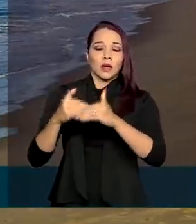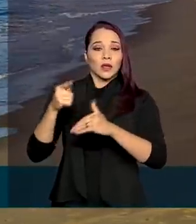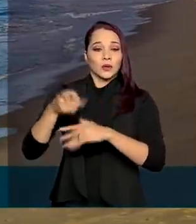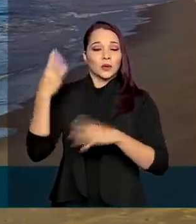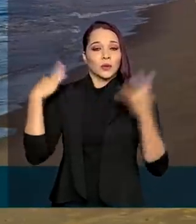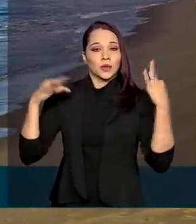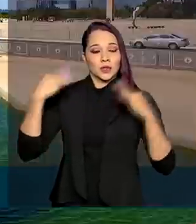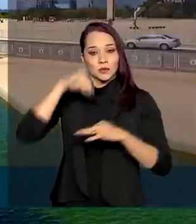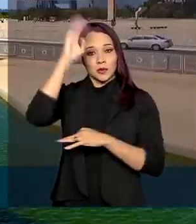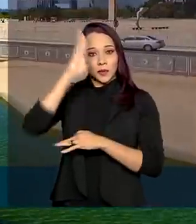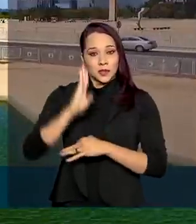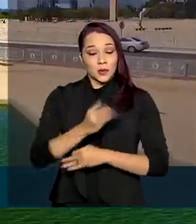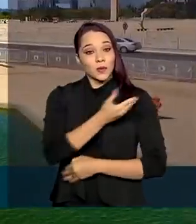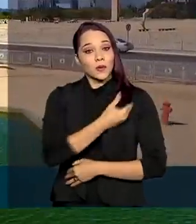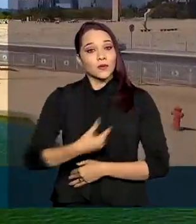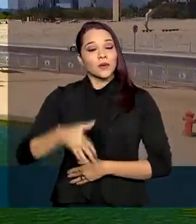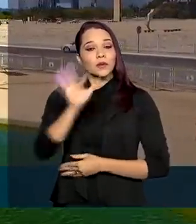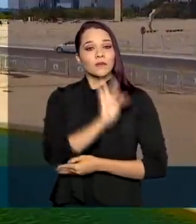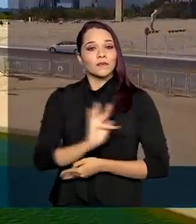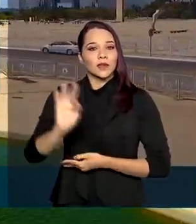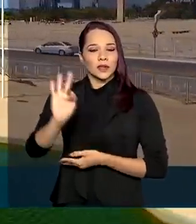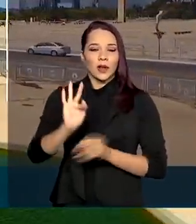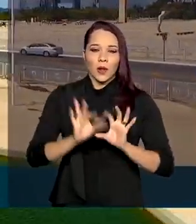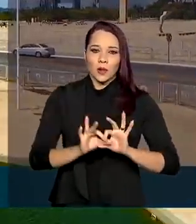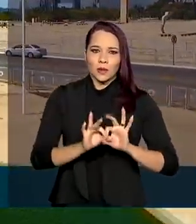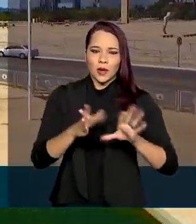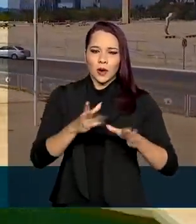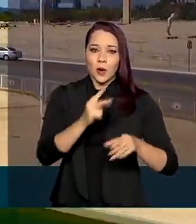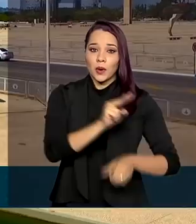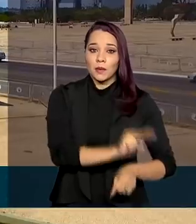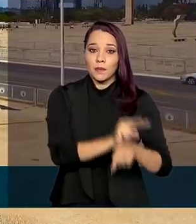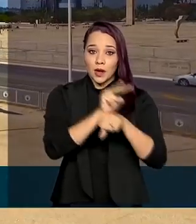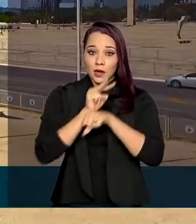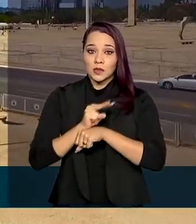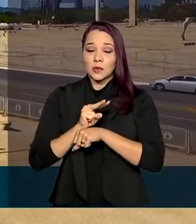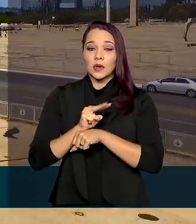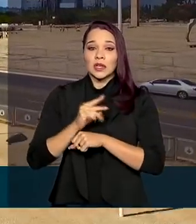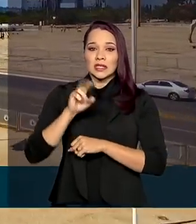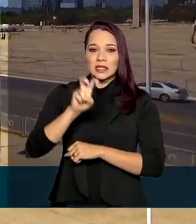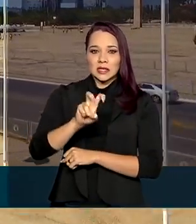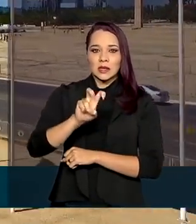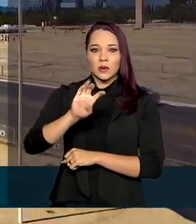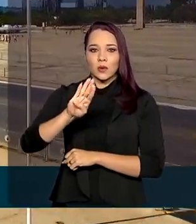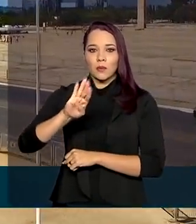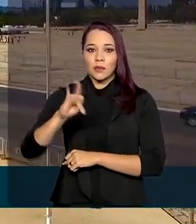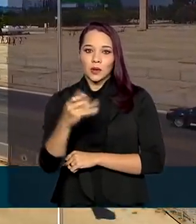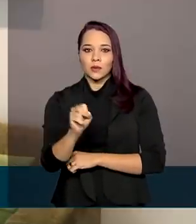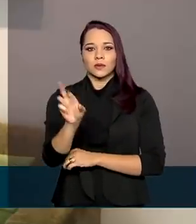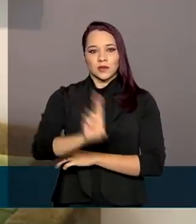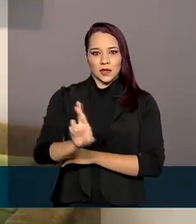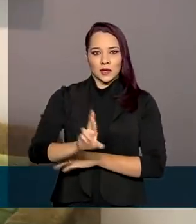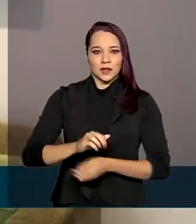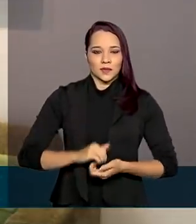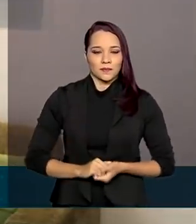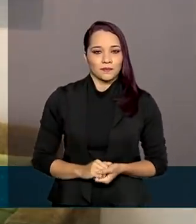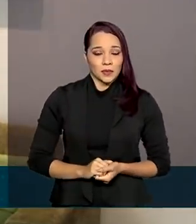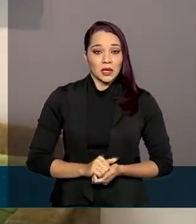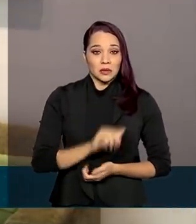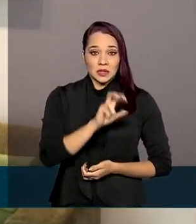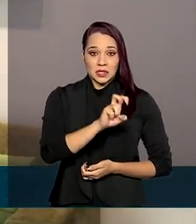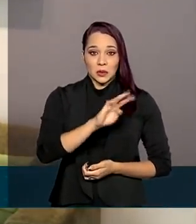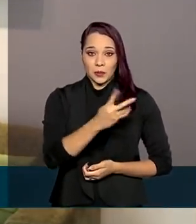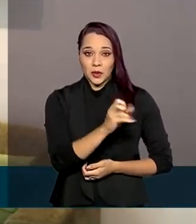do turismo brasileiro, o governo federal liberou uma linha de crédito de 5 bilhões de reais. Dos 5